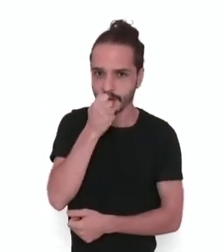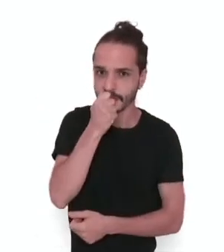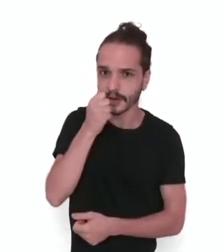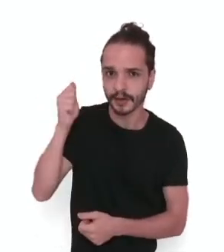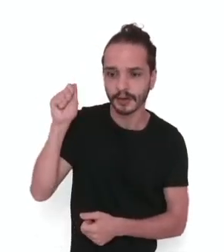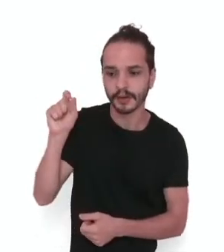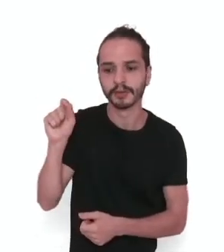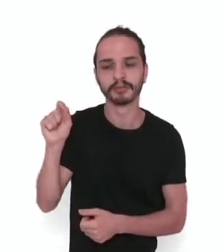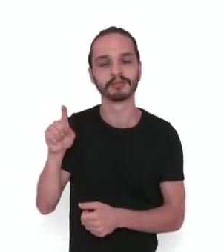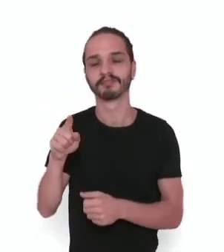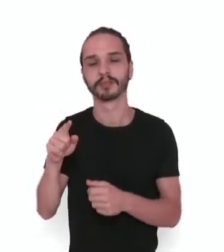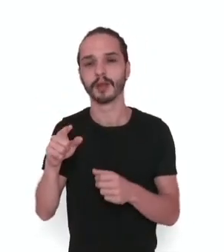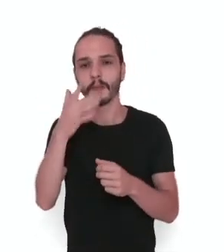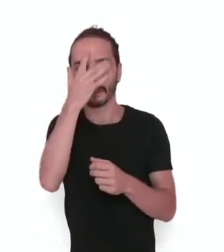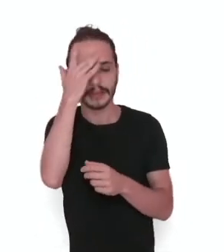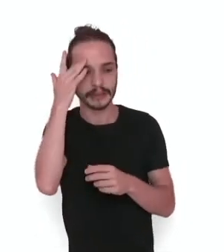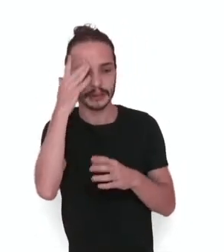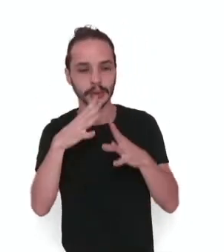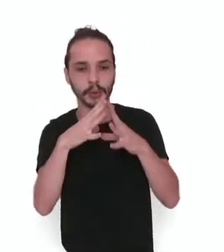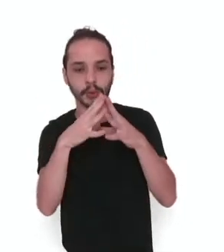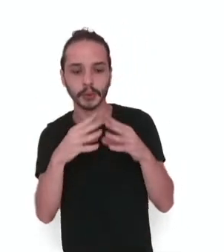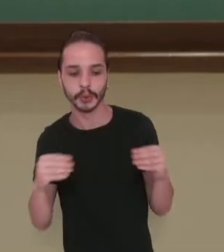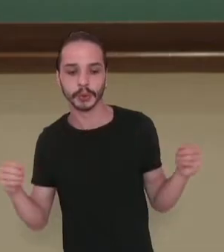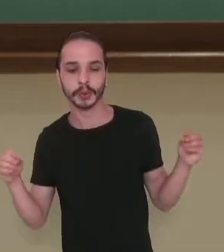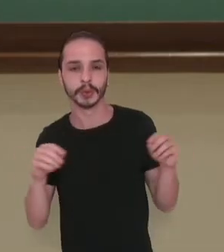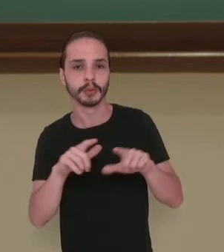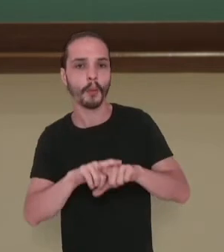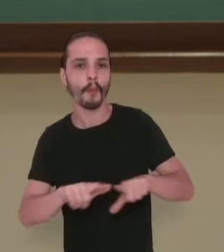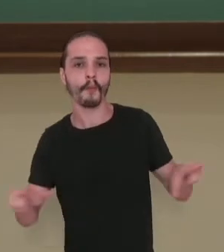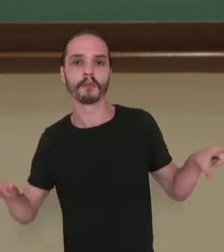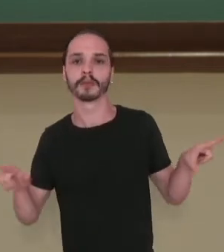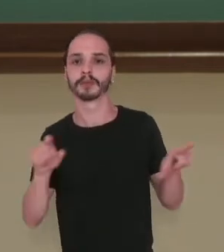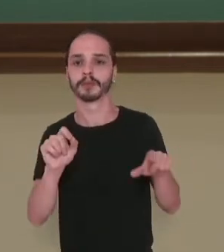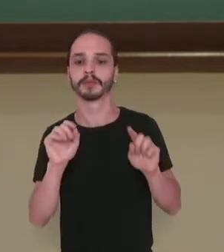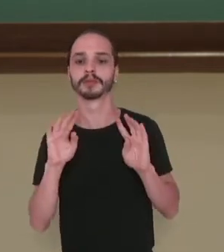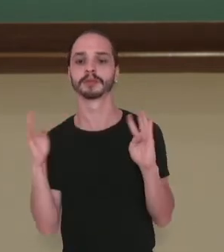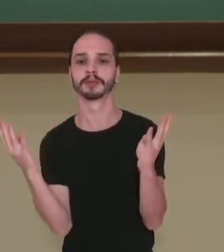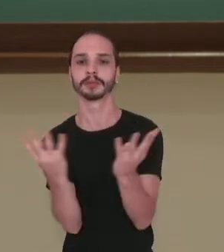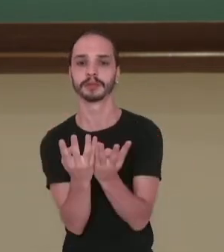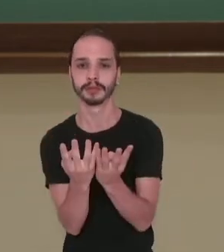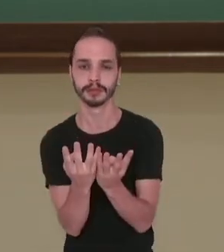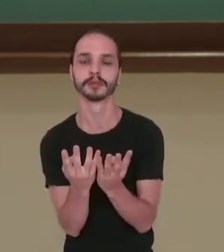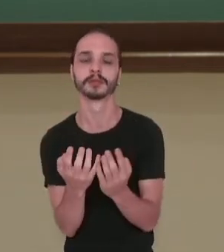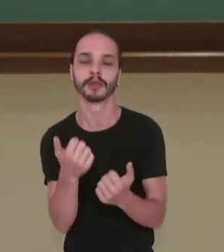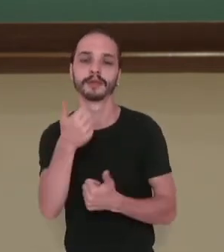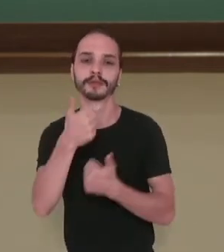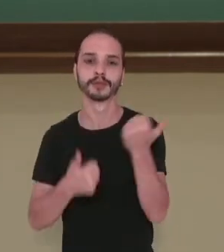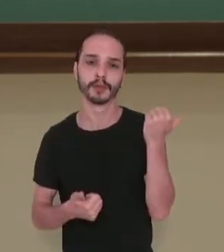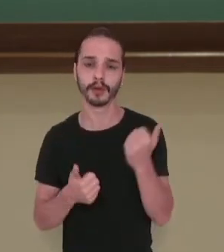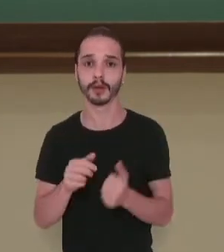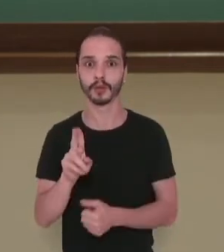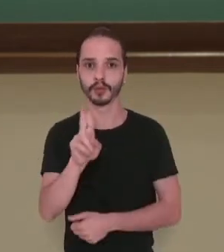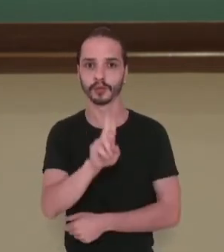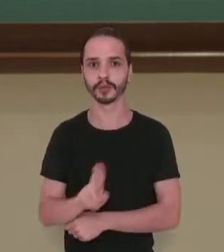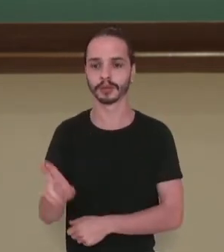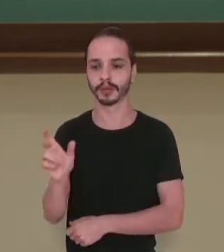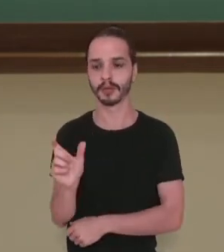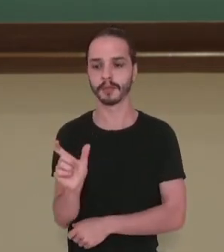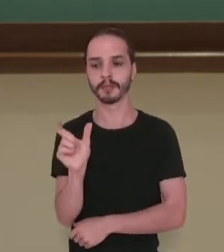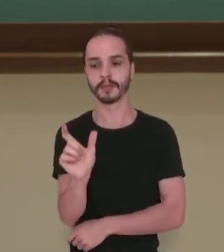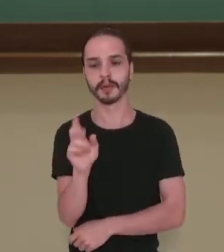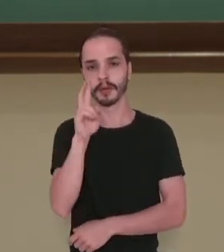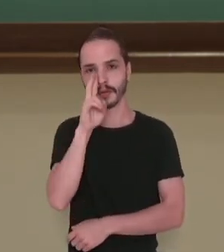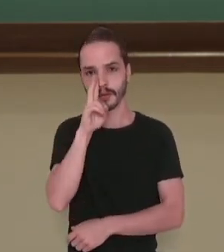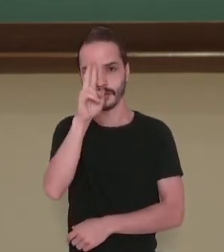em jogos, né? Então ele está ali usando, né, uma palavra bem forte, né? Ele usa a palavra, ele transforma